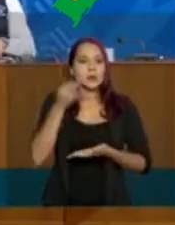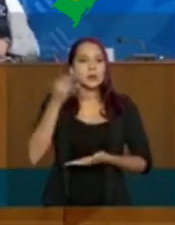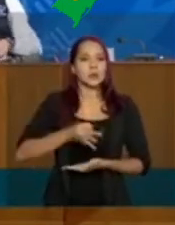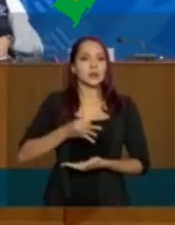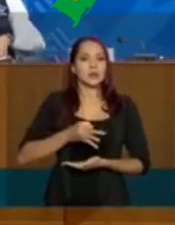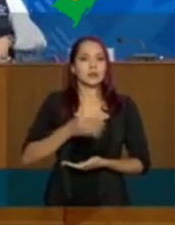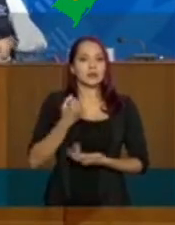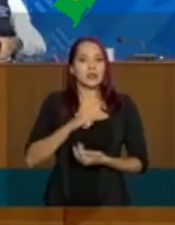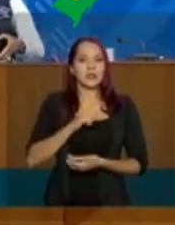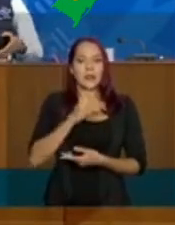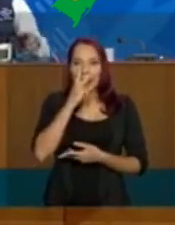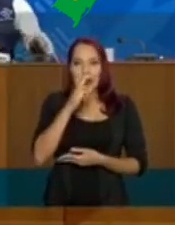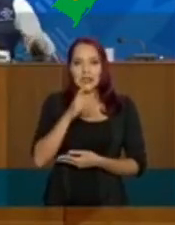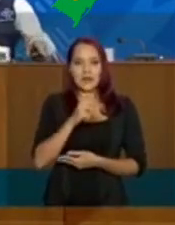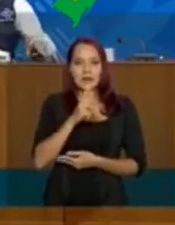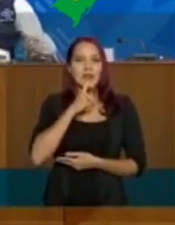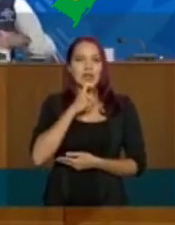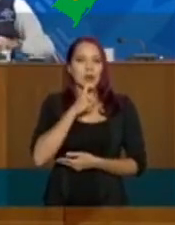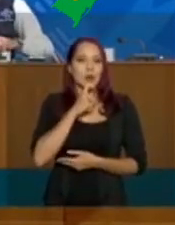gente fala de